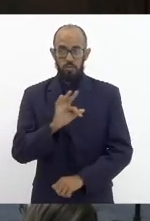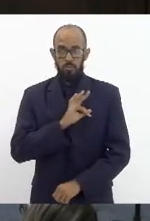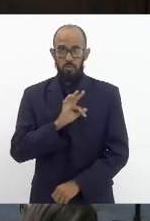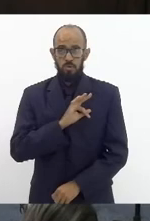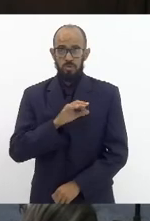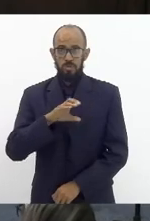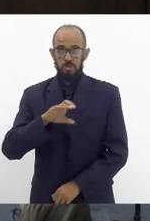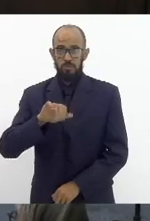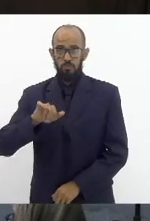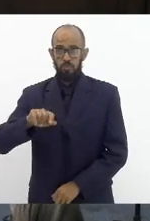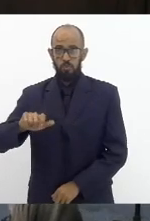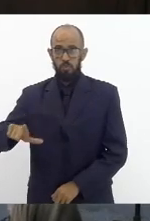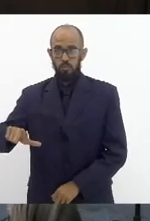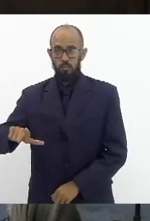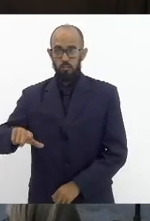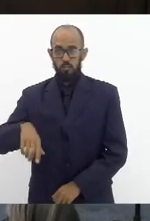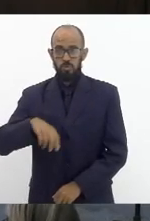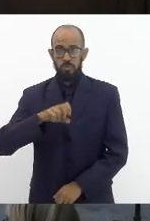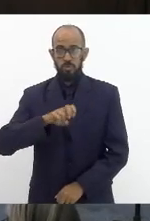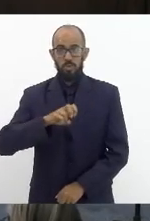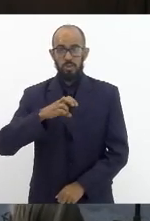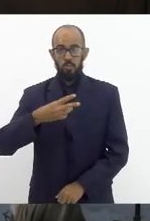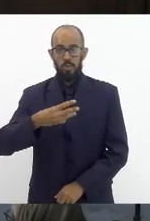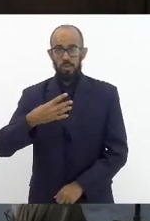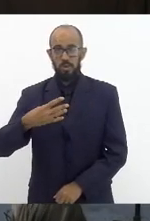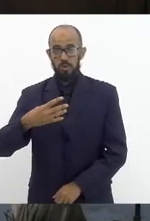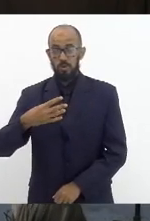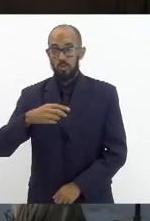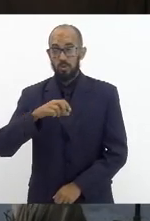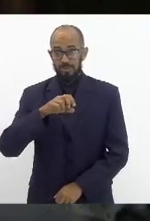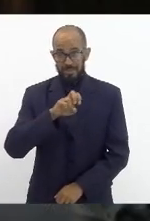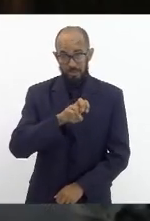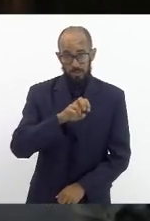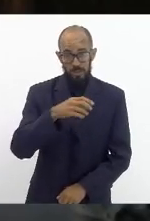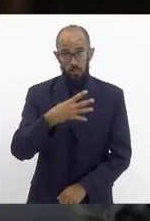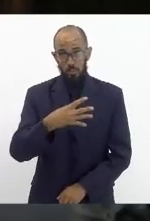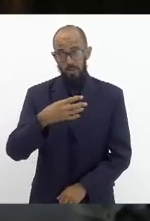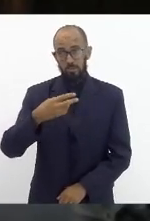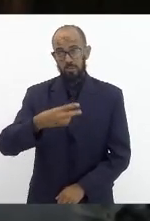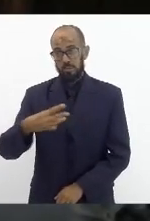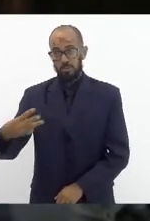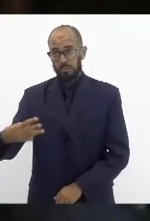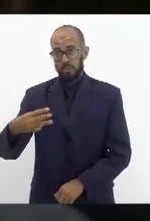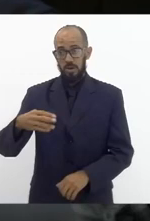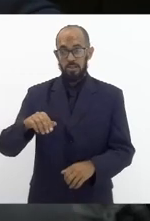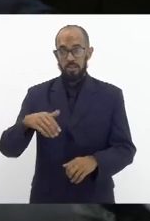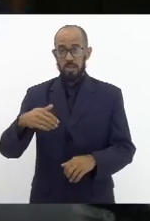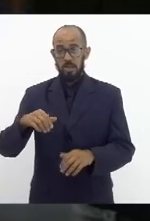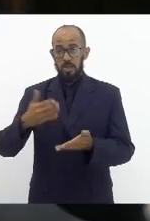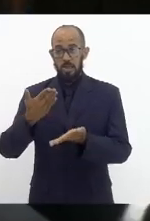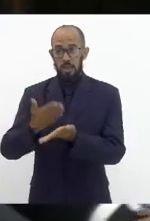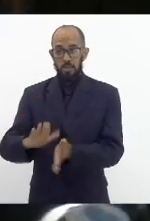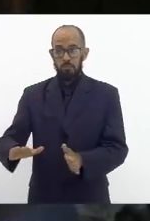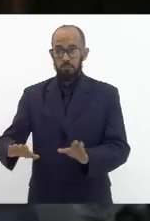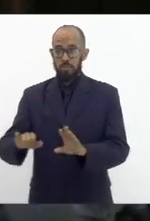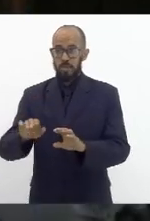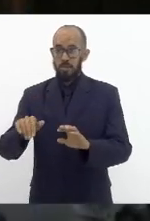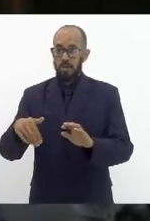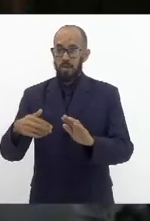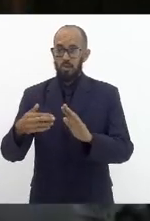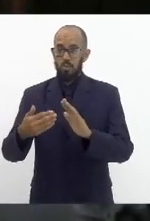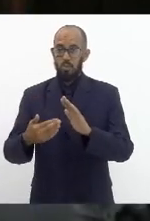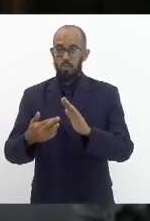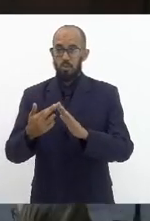projeto 5433, ele acaba com a cláusula de barreira em todo concurso público no Estado. Então, que então a gente não terá problema de chegar... Não,